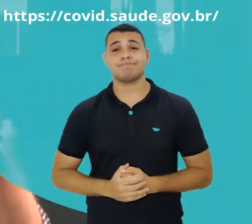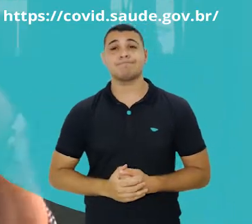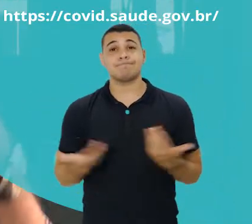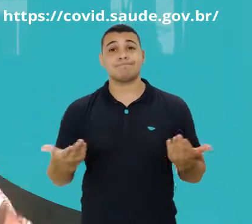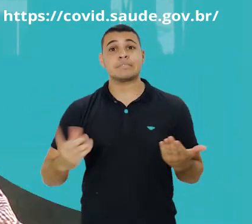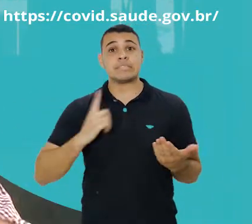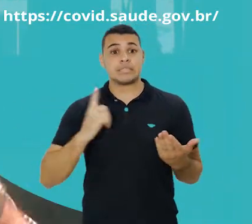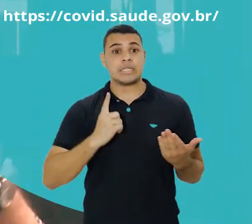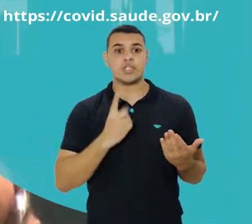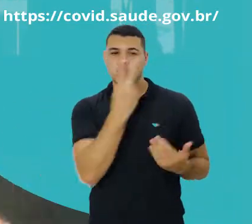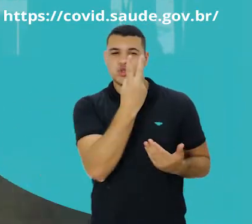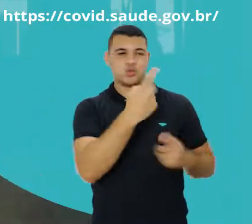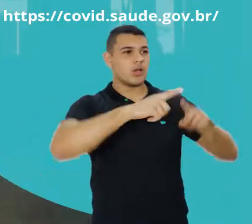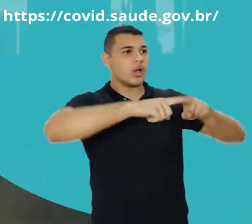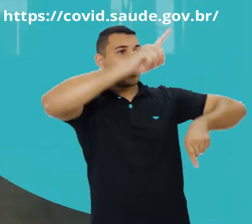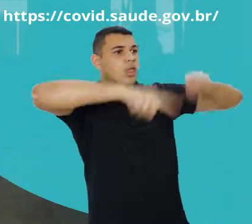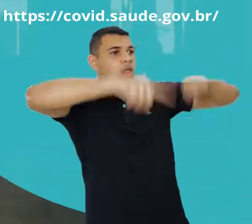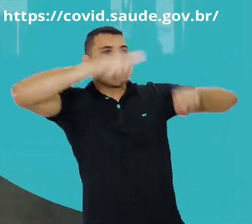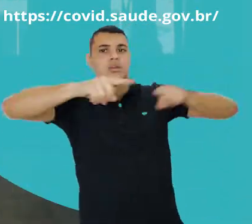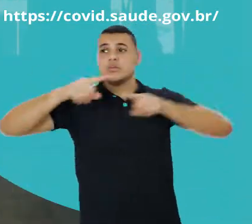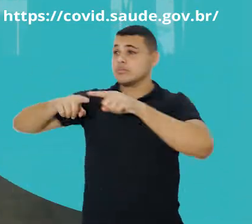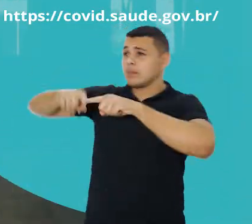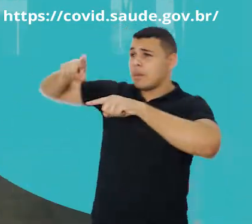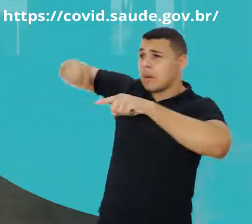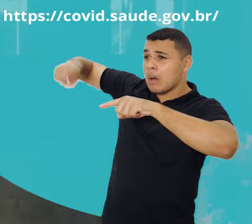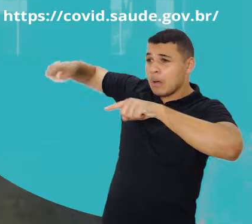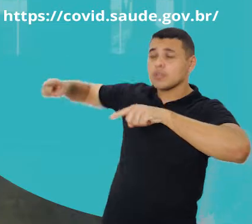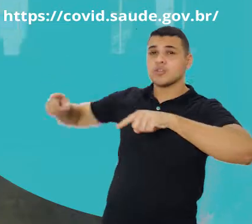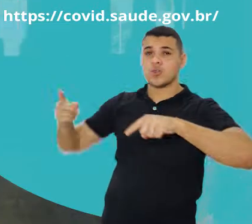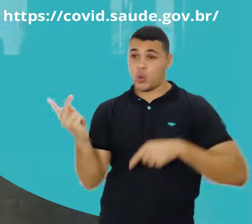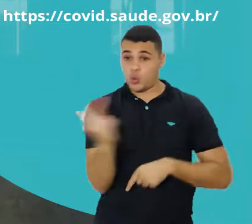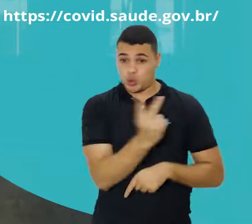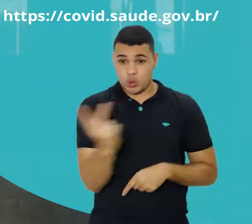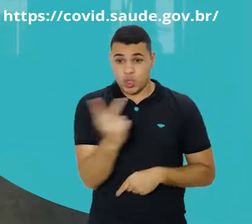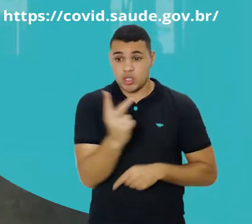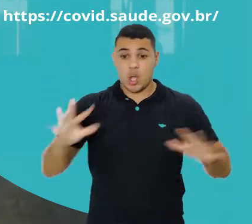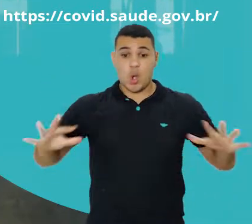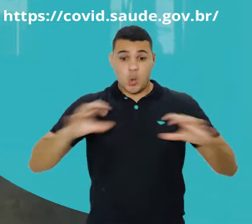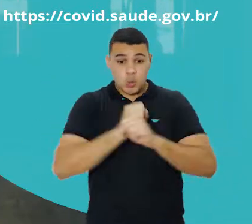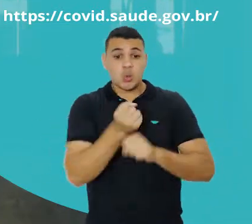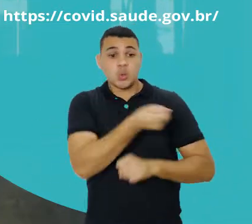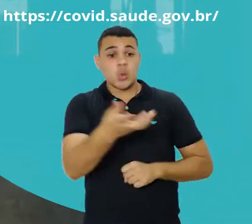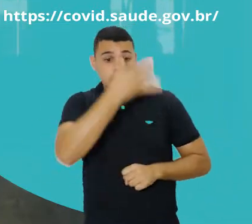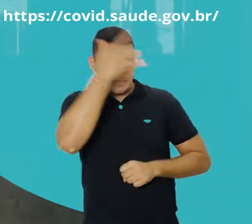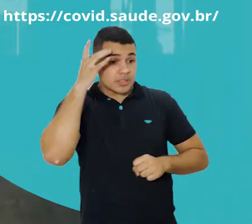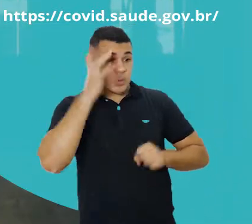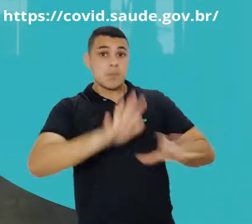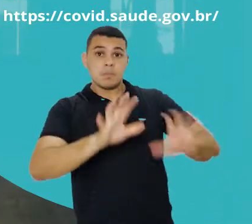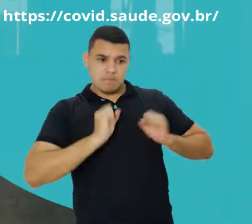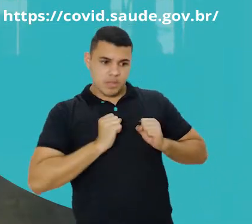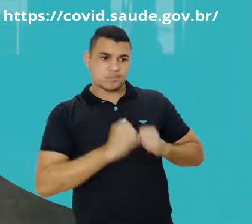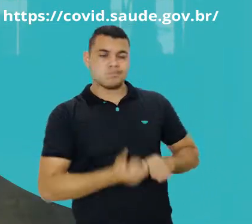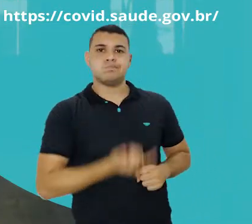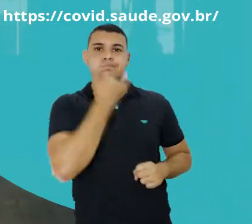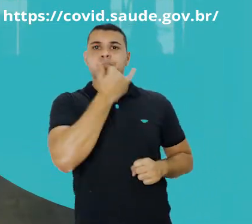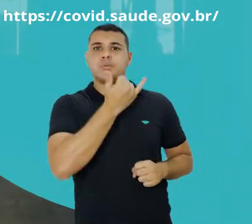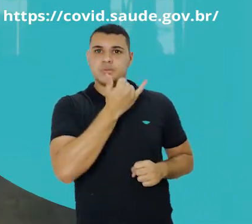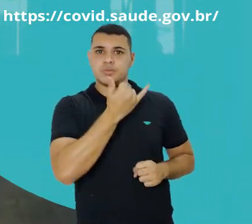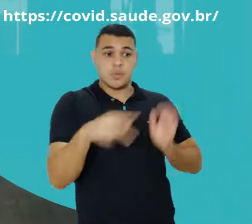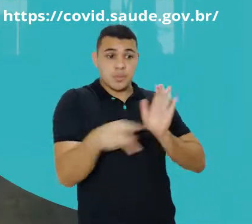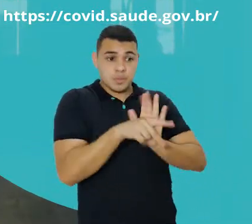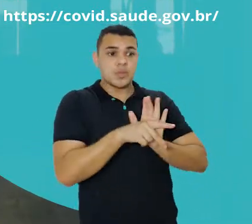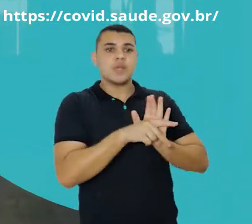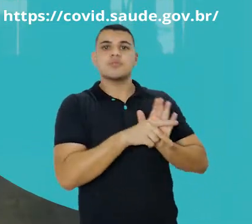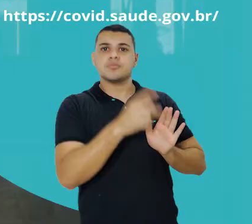Considerando então essas duas frequências absolutas, tá, número de casos notificados, casos incidentes